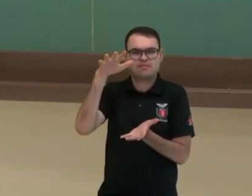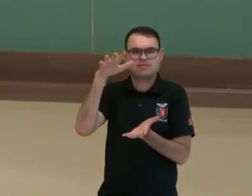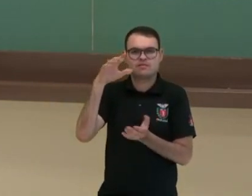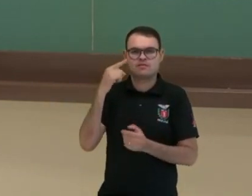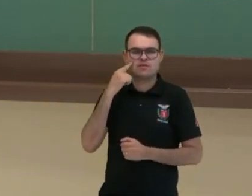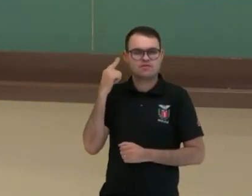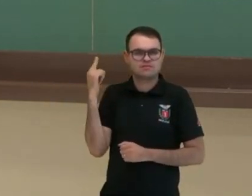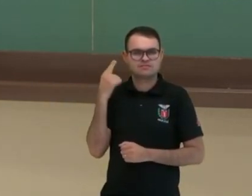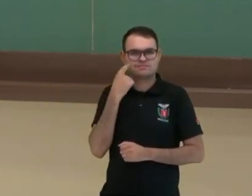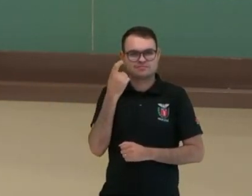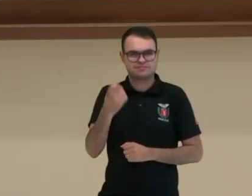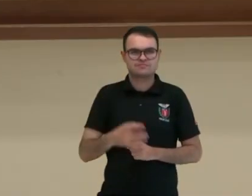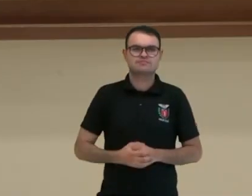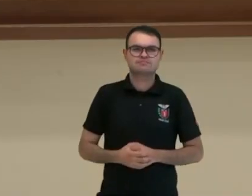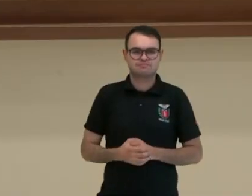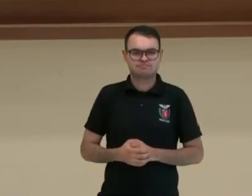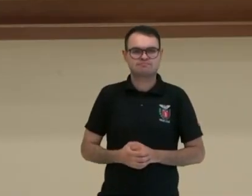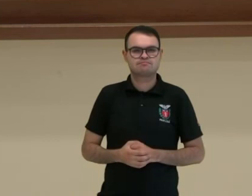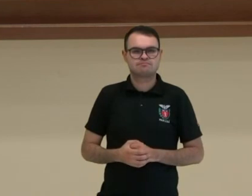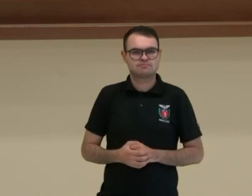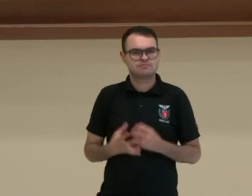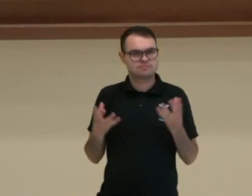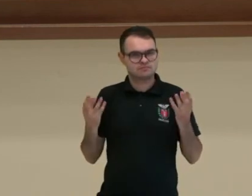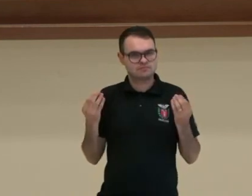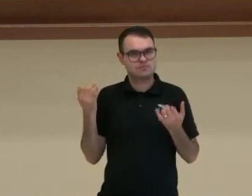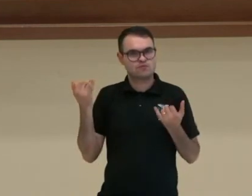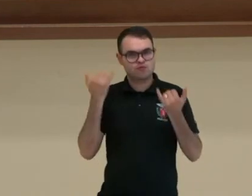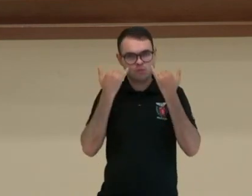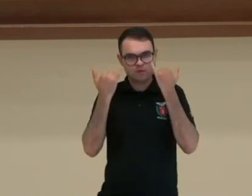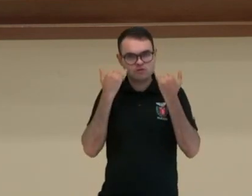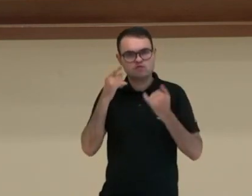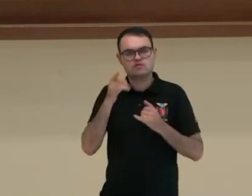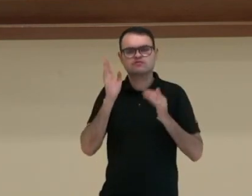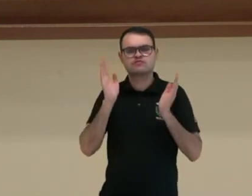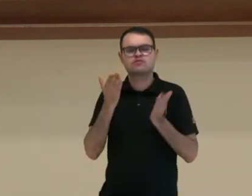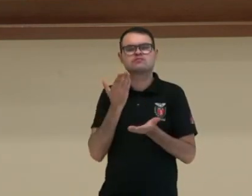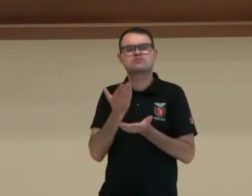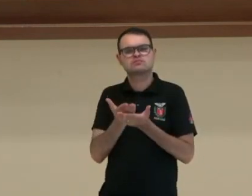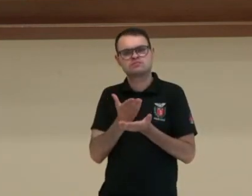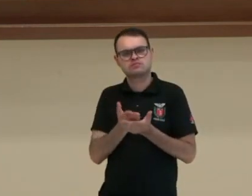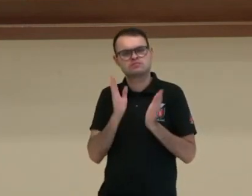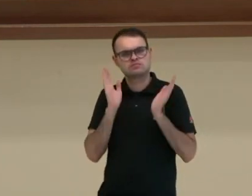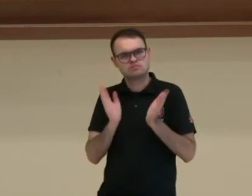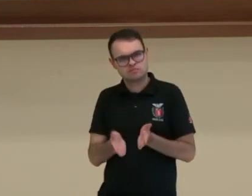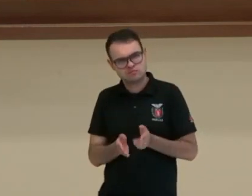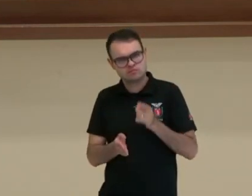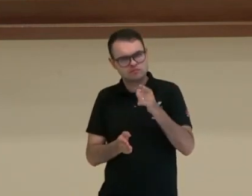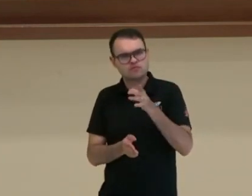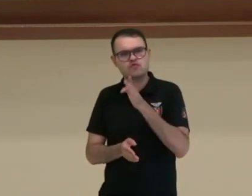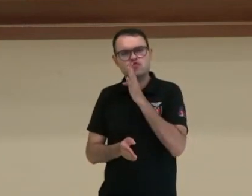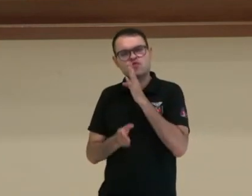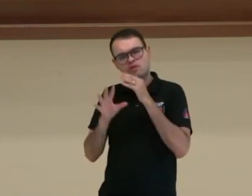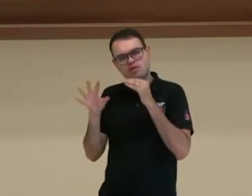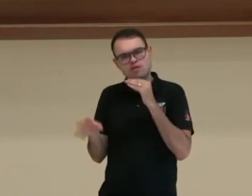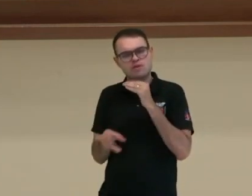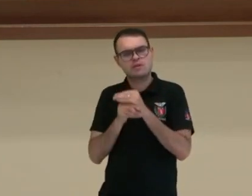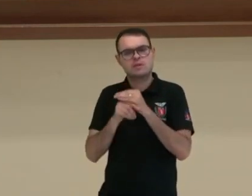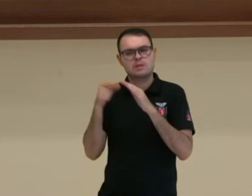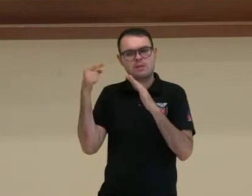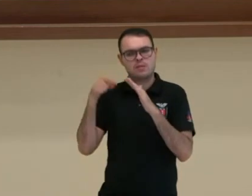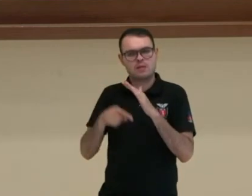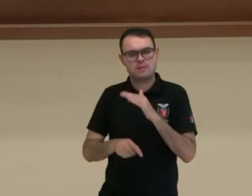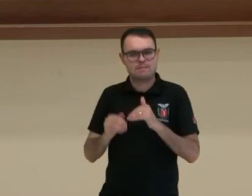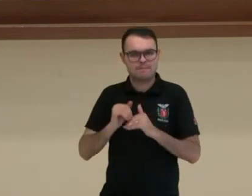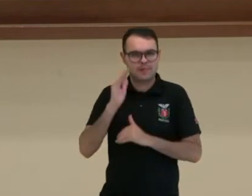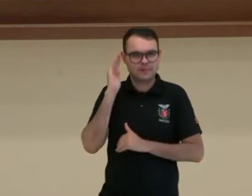que interessante! Muita informação que você já estudou, que você já conhecia e vai aprofundar